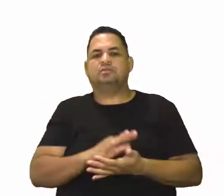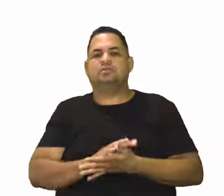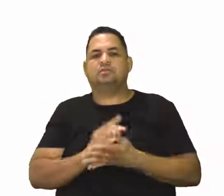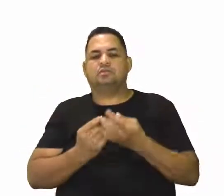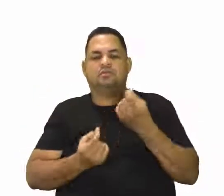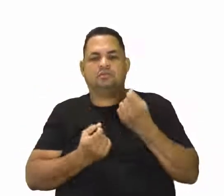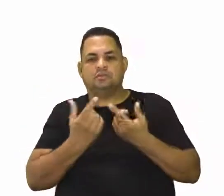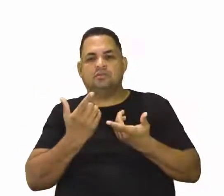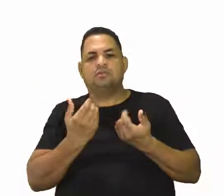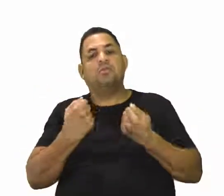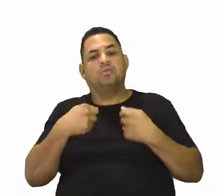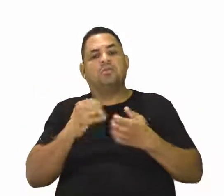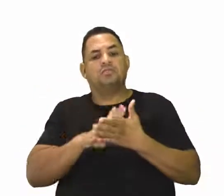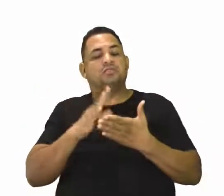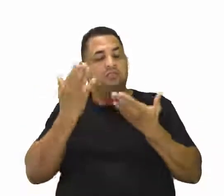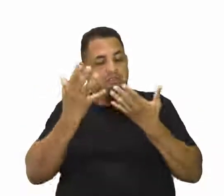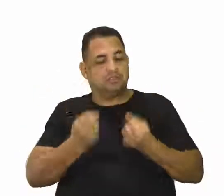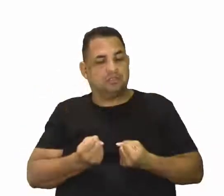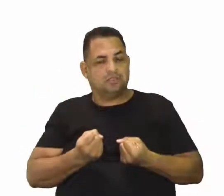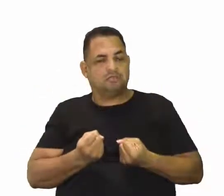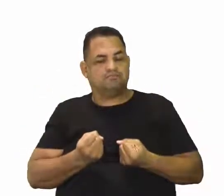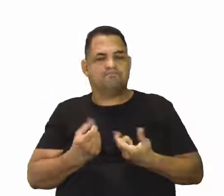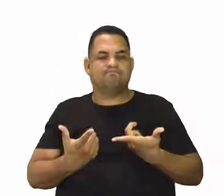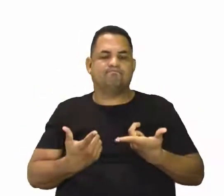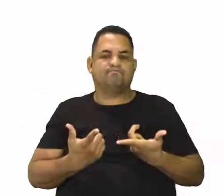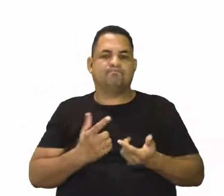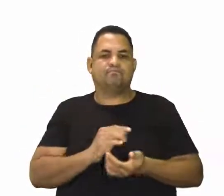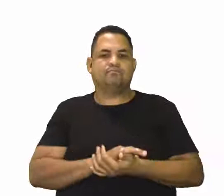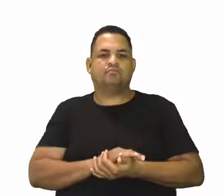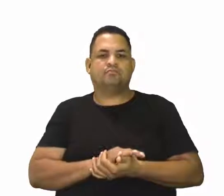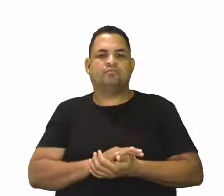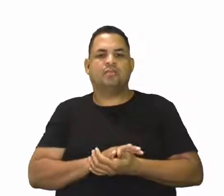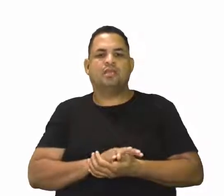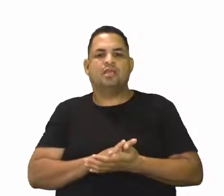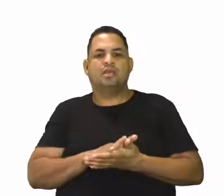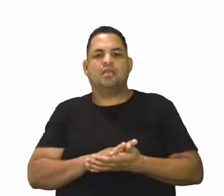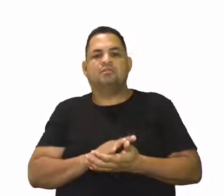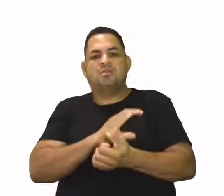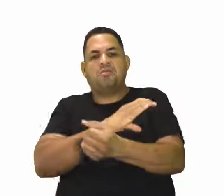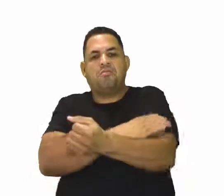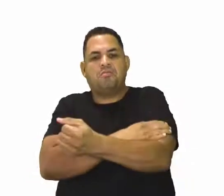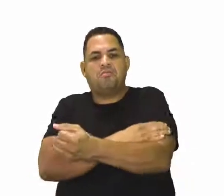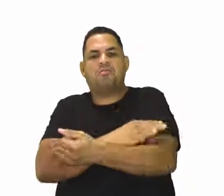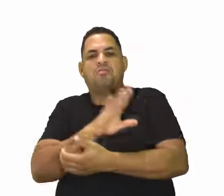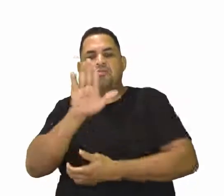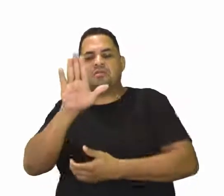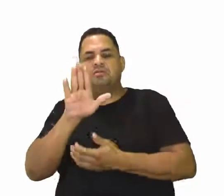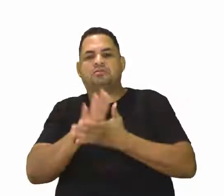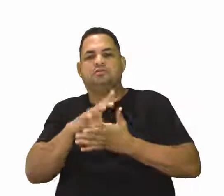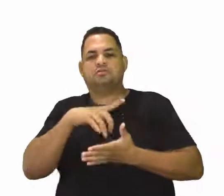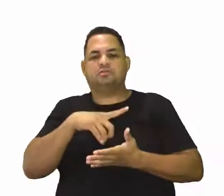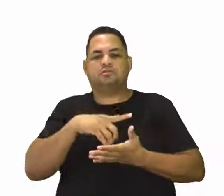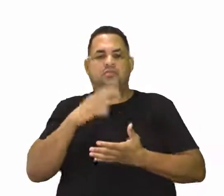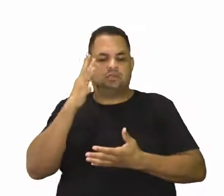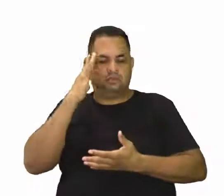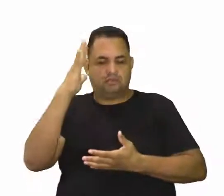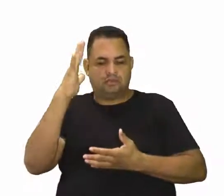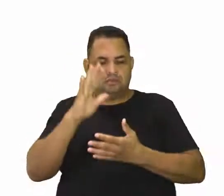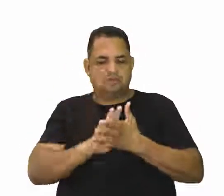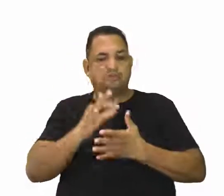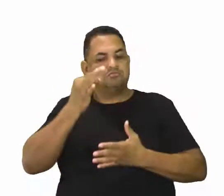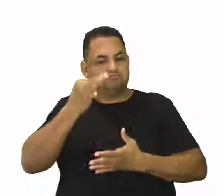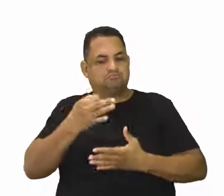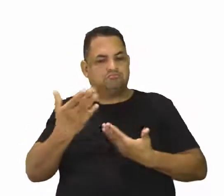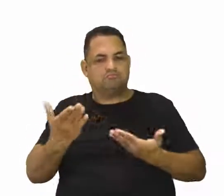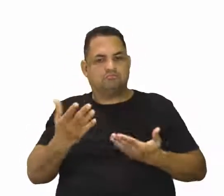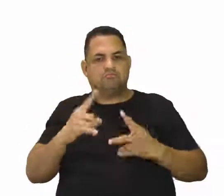alguns pontos aí eu posso concordar por exemplo o fascismo teme isso a teoria conspiratória deu